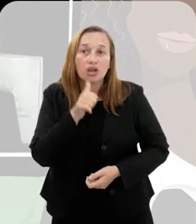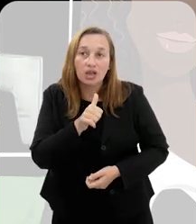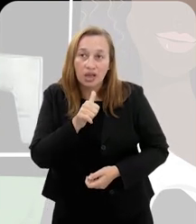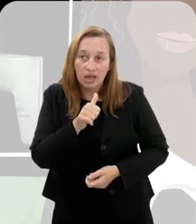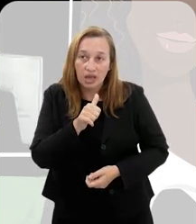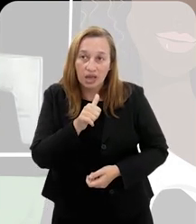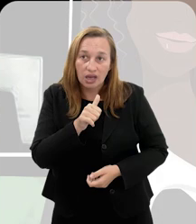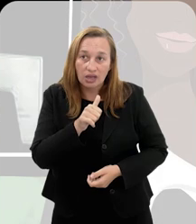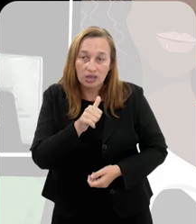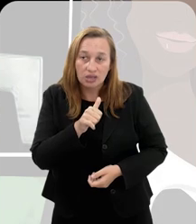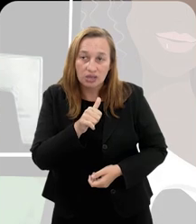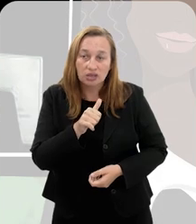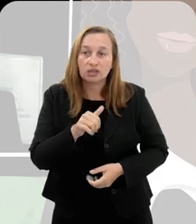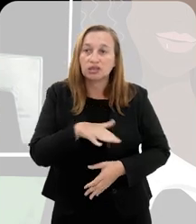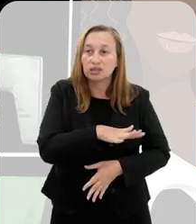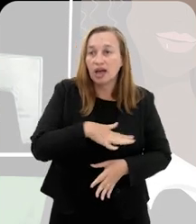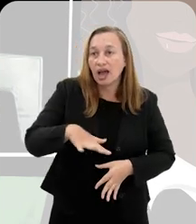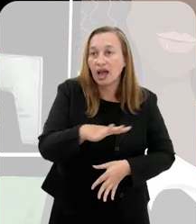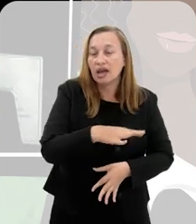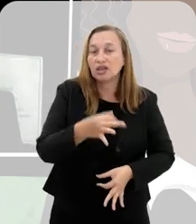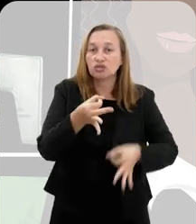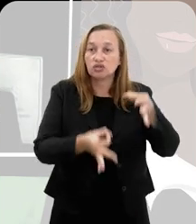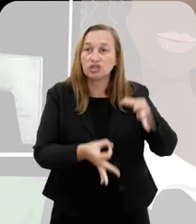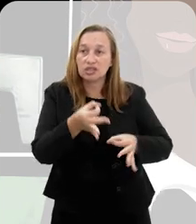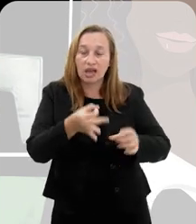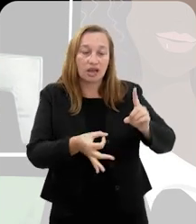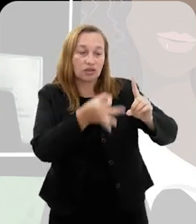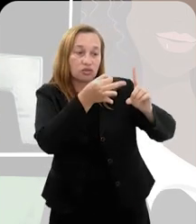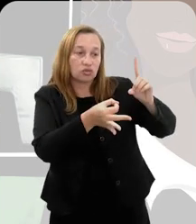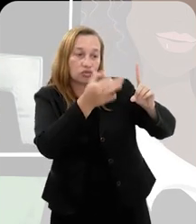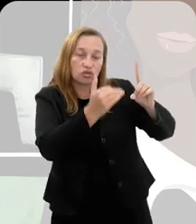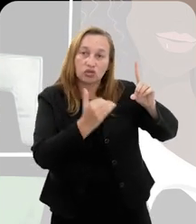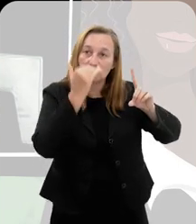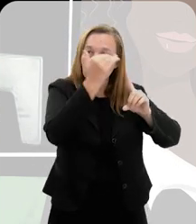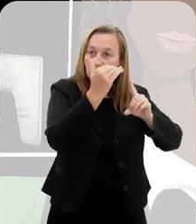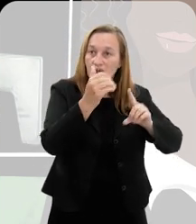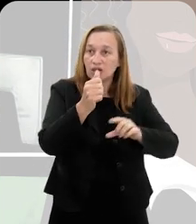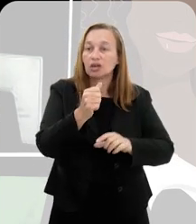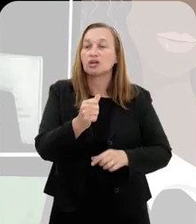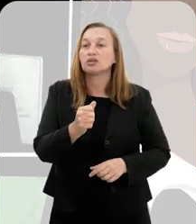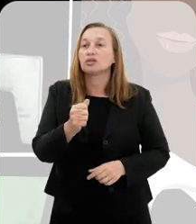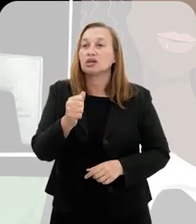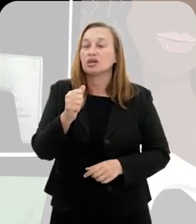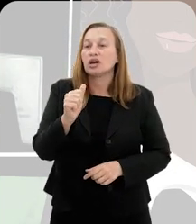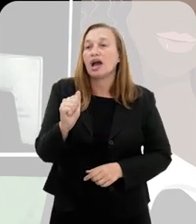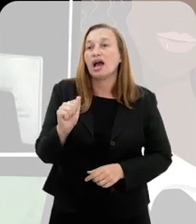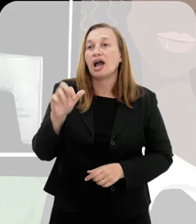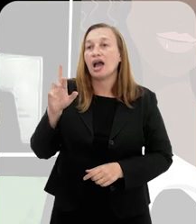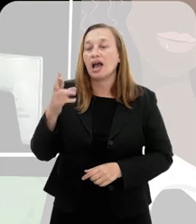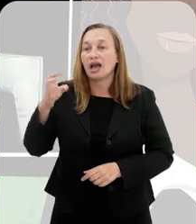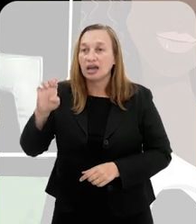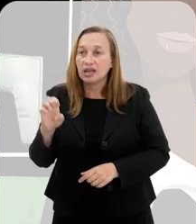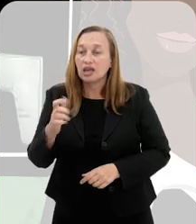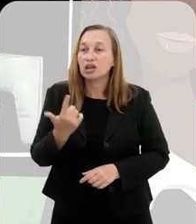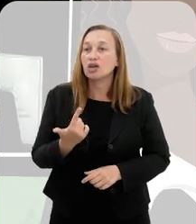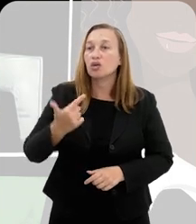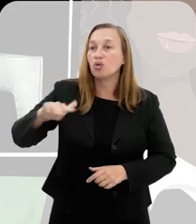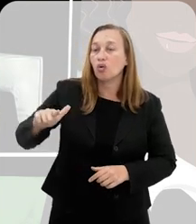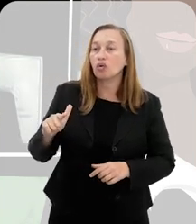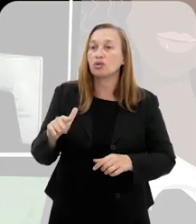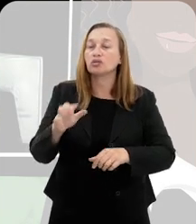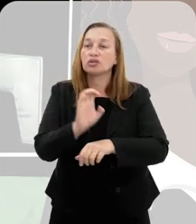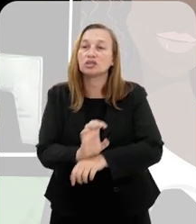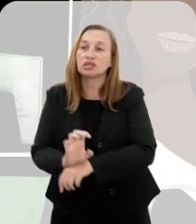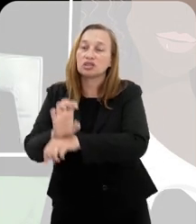de figuras femininas do judiciário, desembargadoras que vieram do Acre, de outros países, de outros estados, para